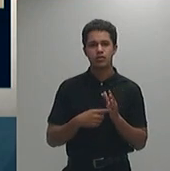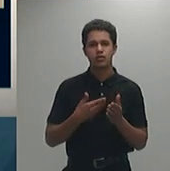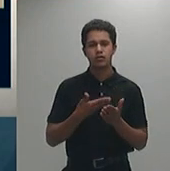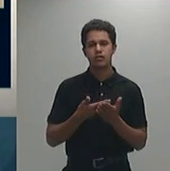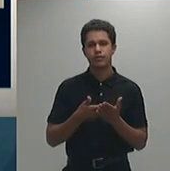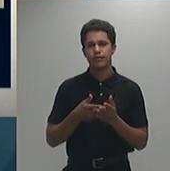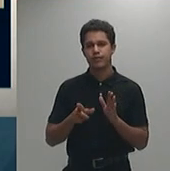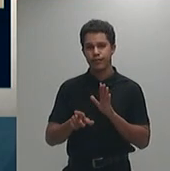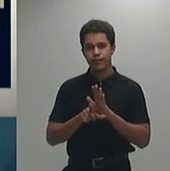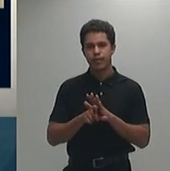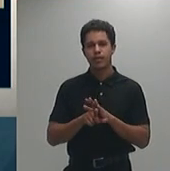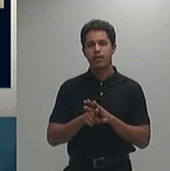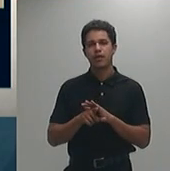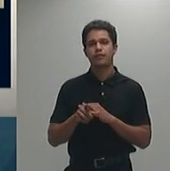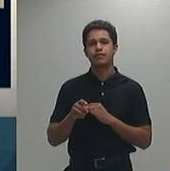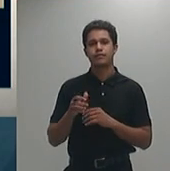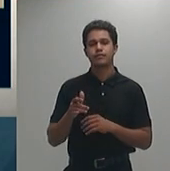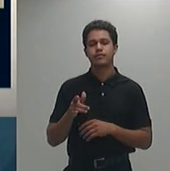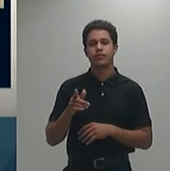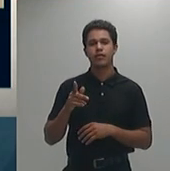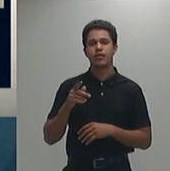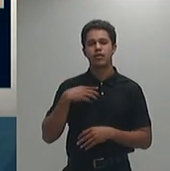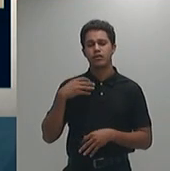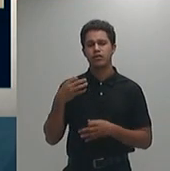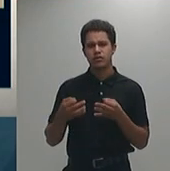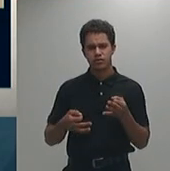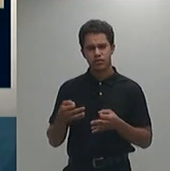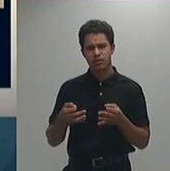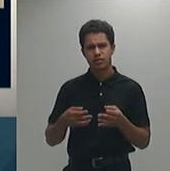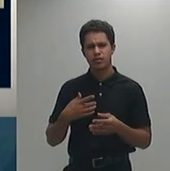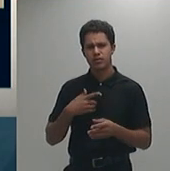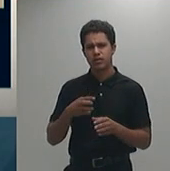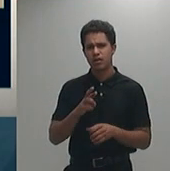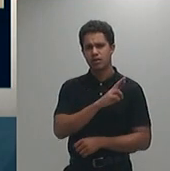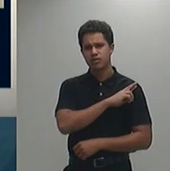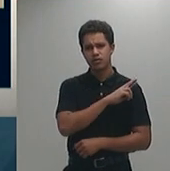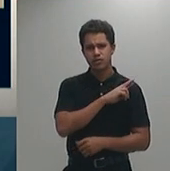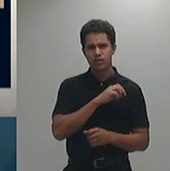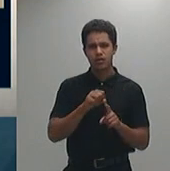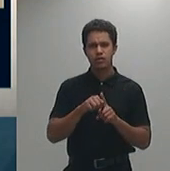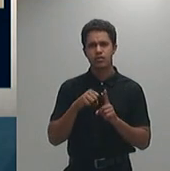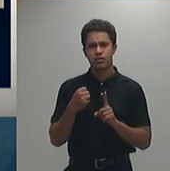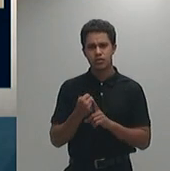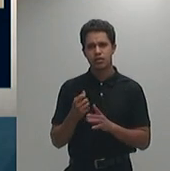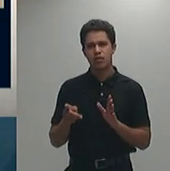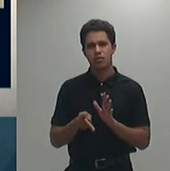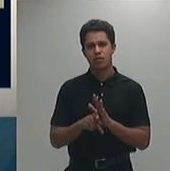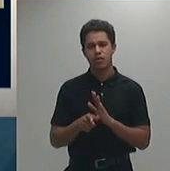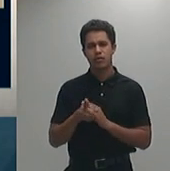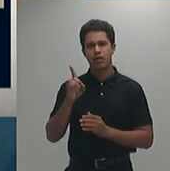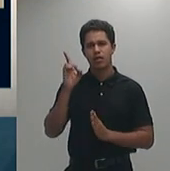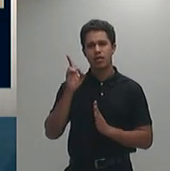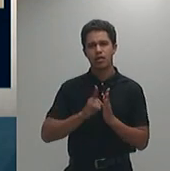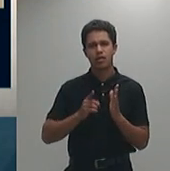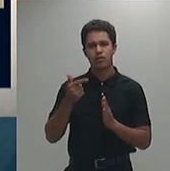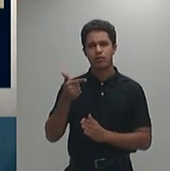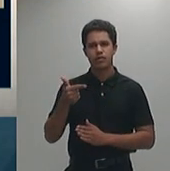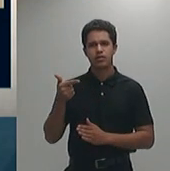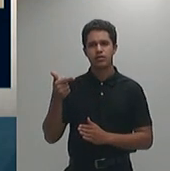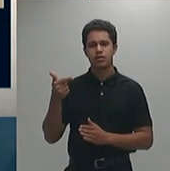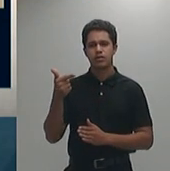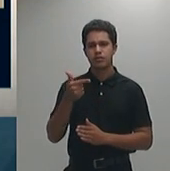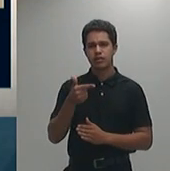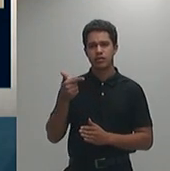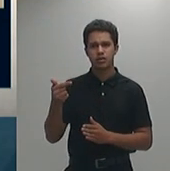extraordinária valendo justamente da ação de responsabilidade social então regida pelo decreto 2627 de 40 terceiro